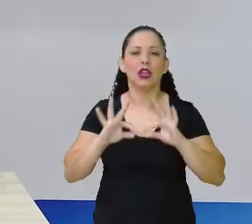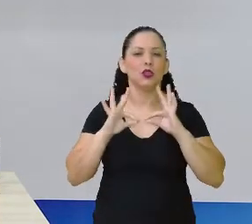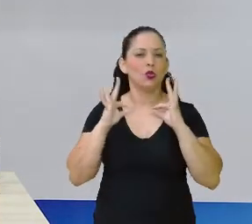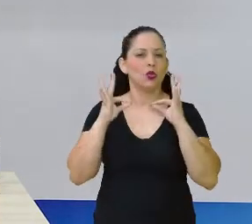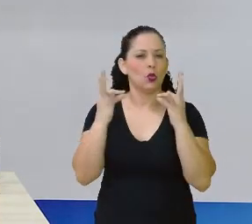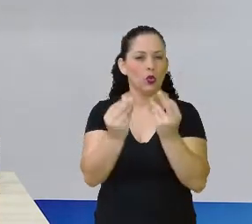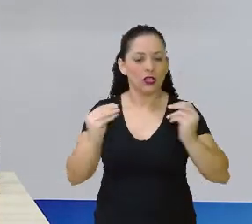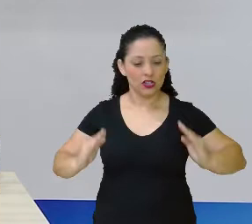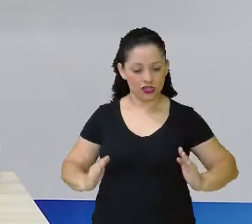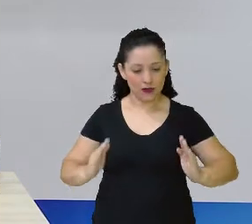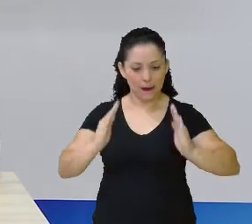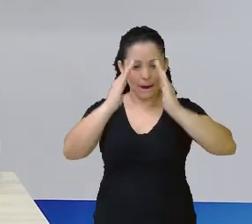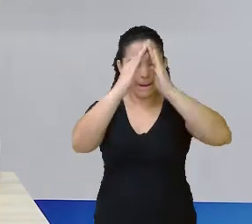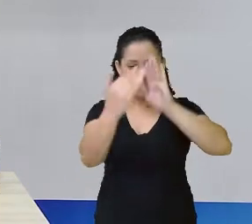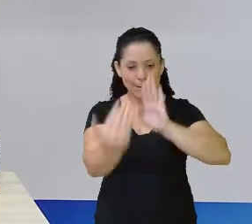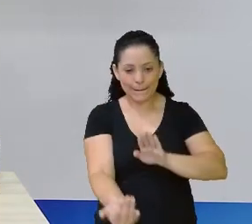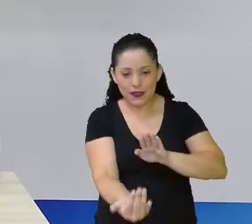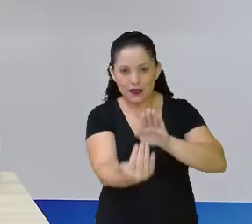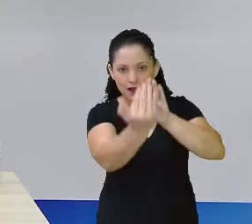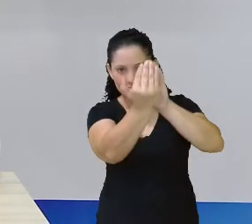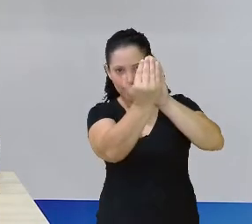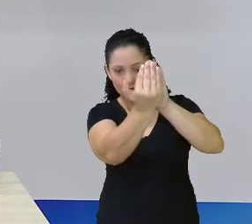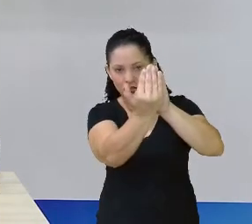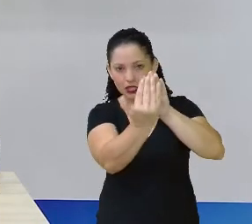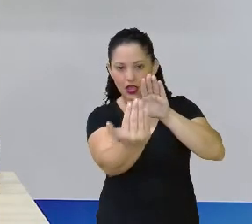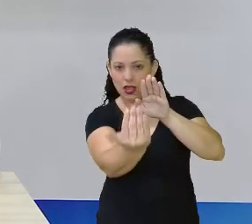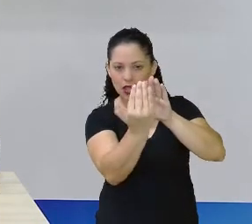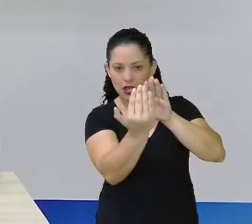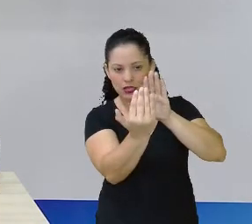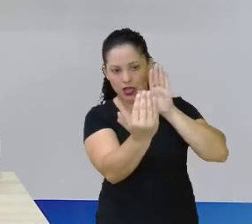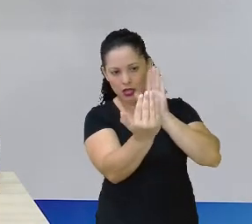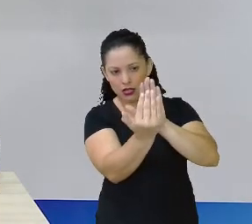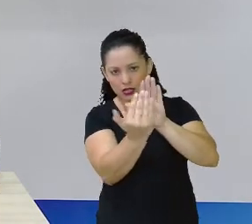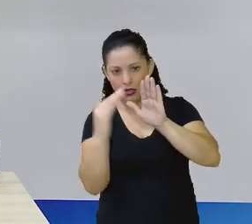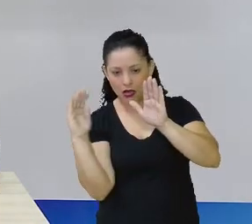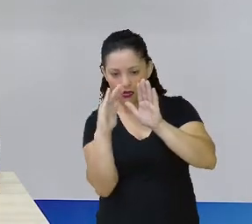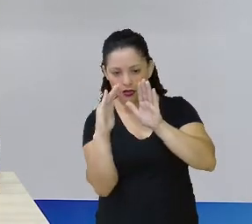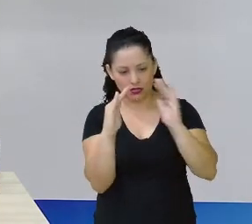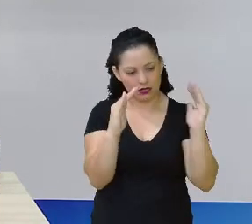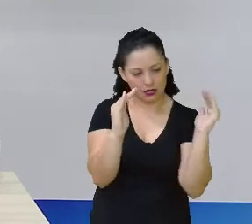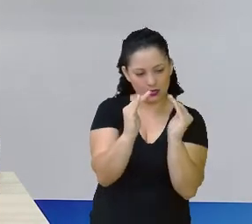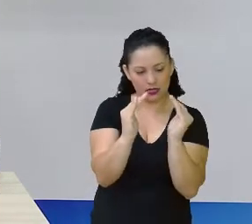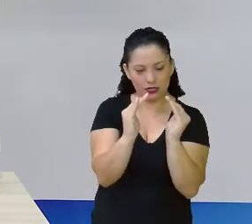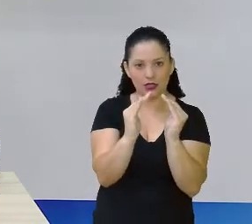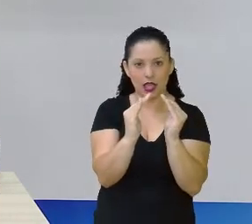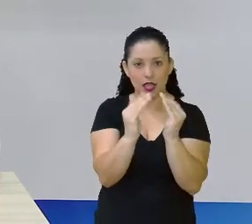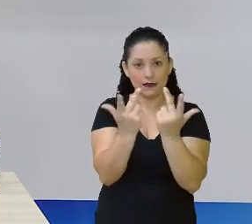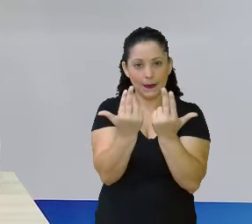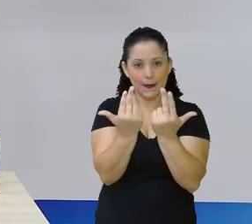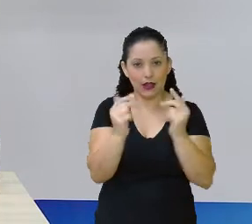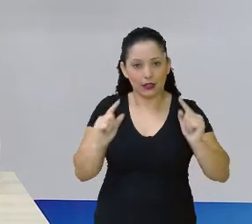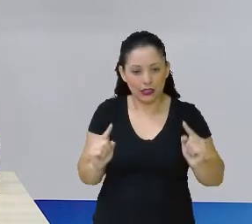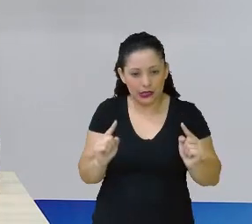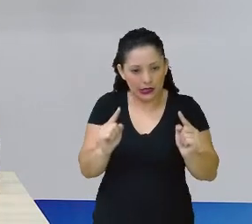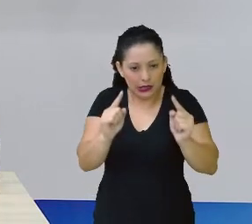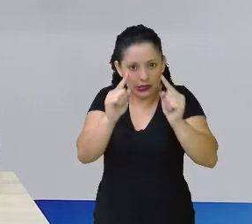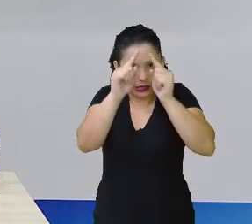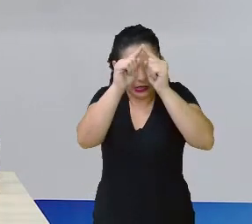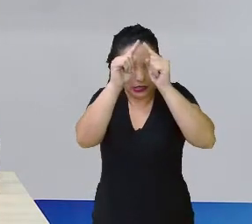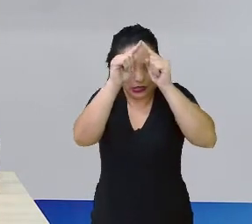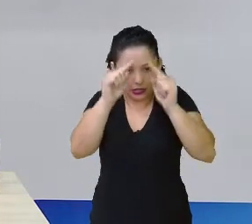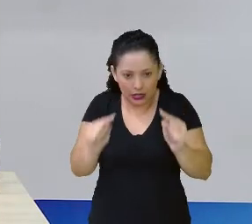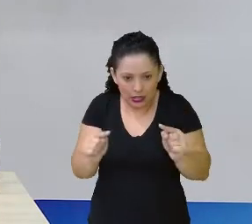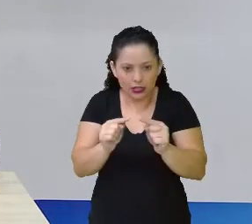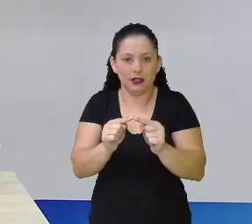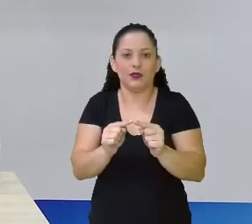as pirâmides têm faces triangulares, faces laterais. Por que a senhora está dizendo isso,